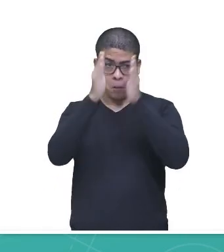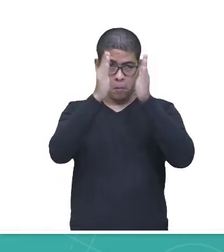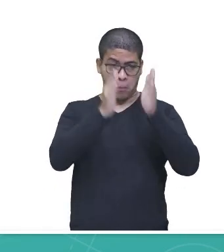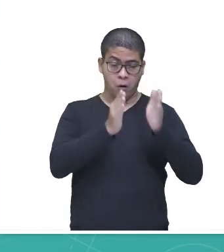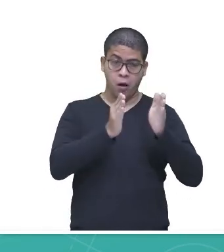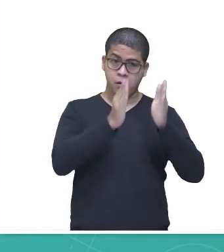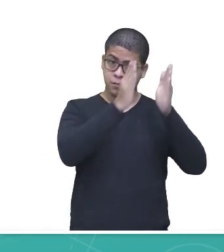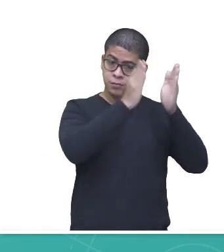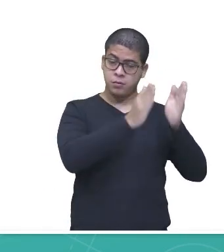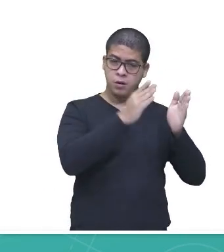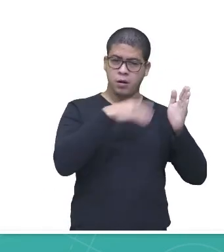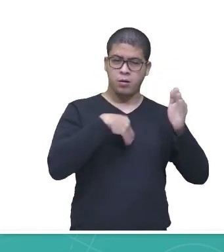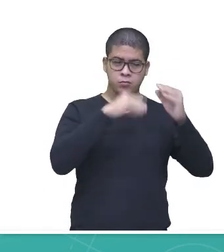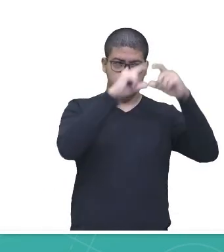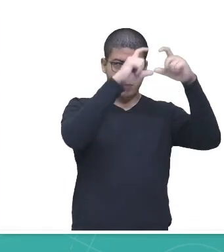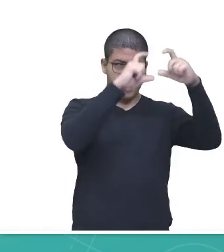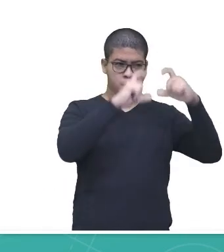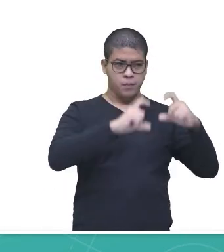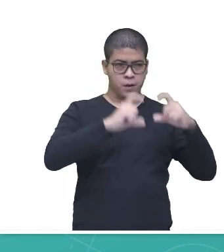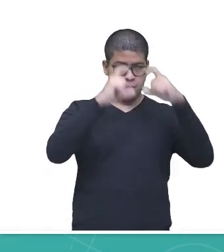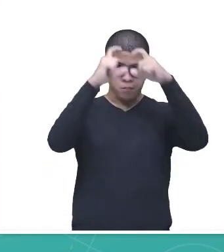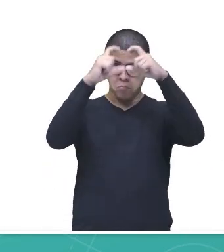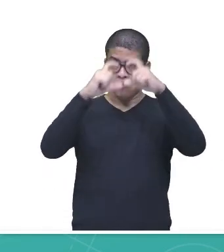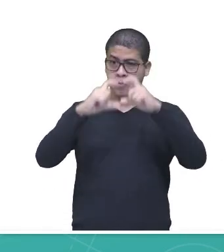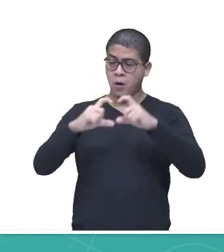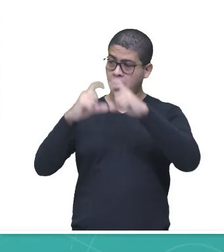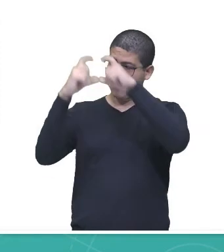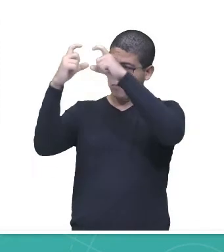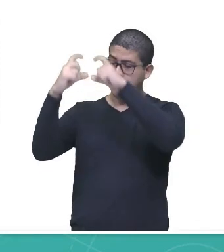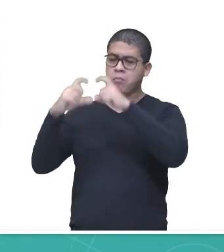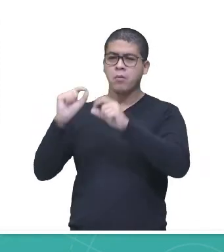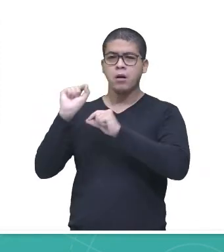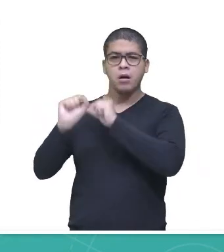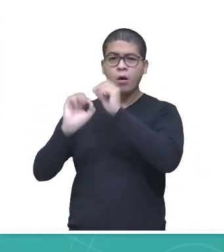12 segundos é igual a 50 segundos.